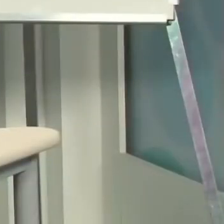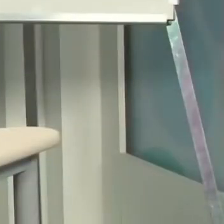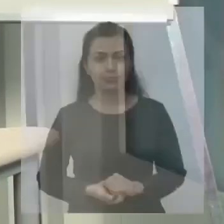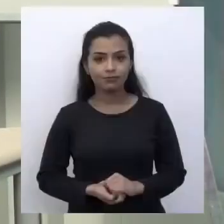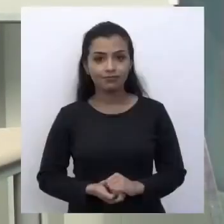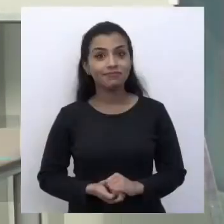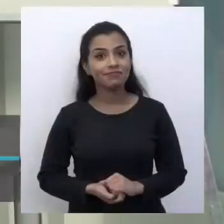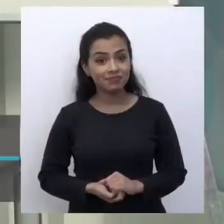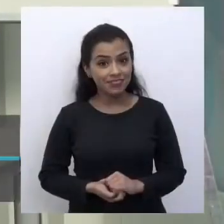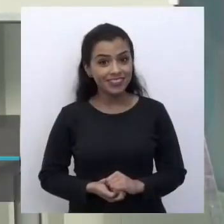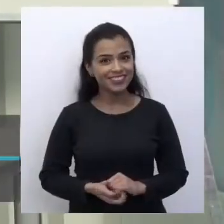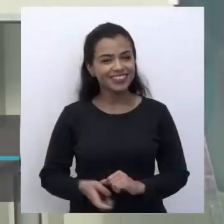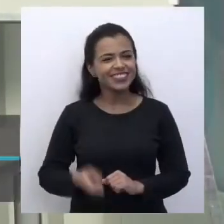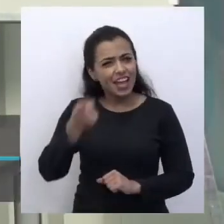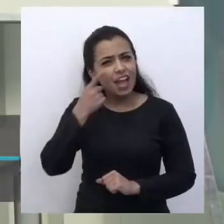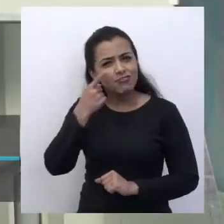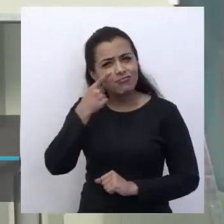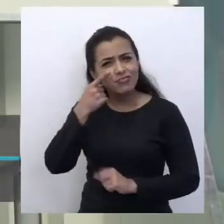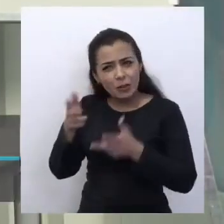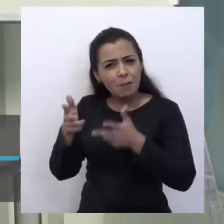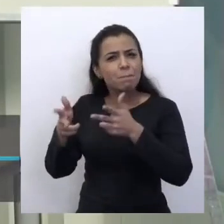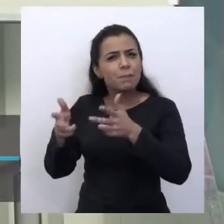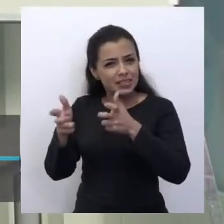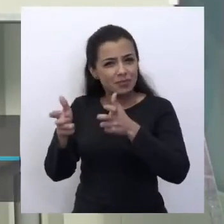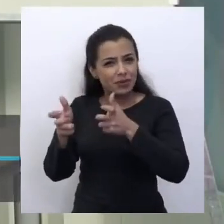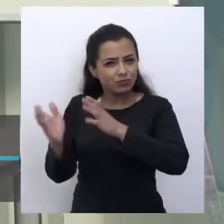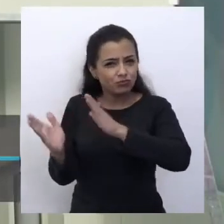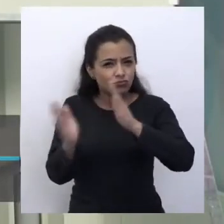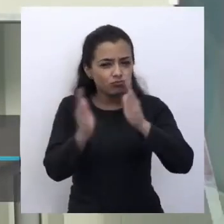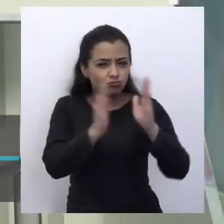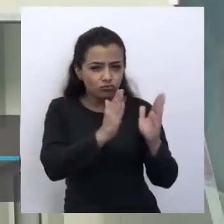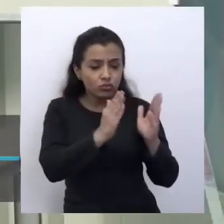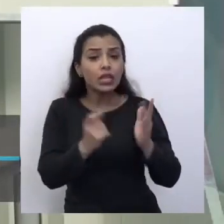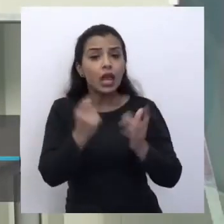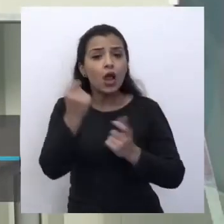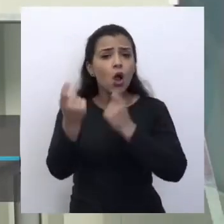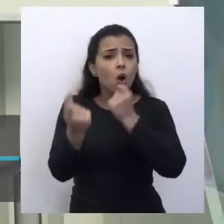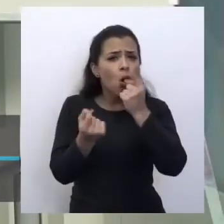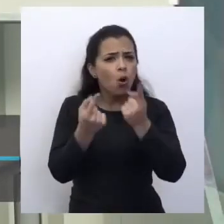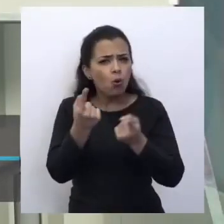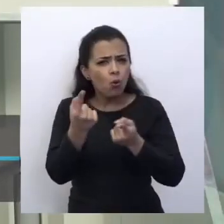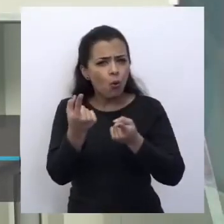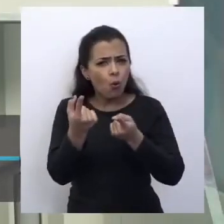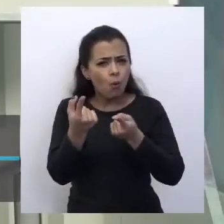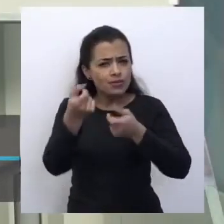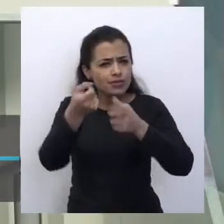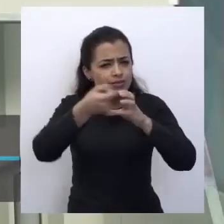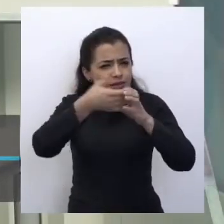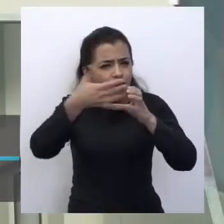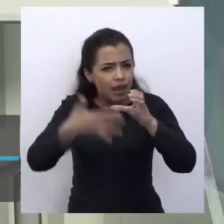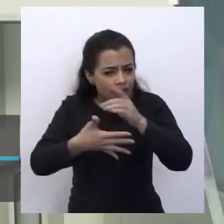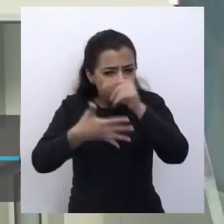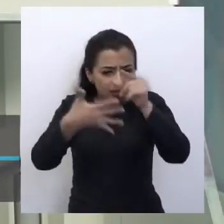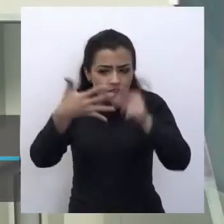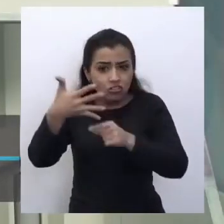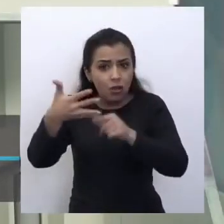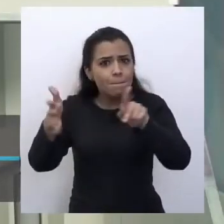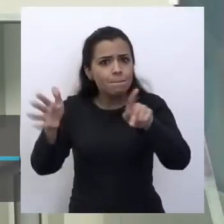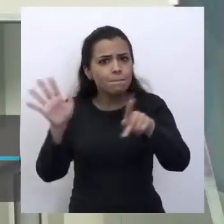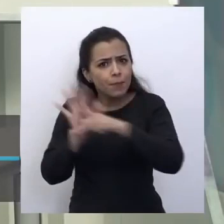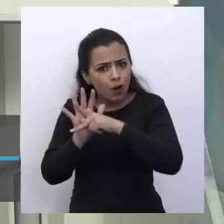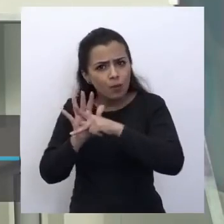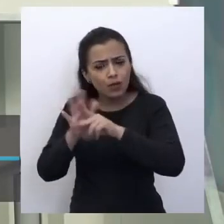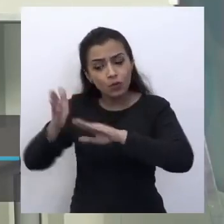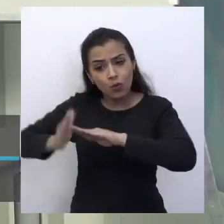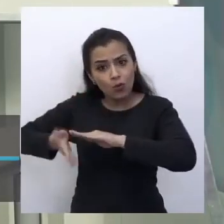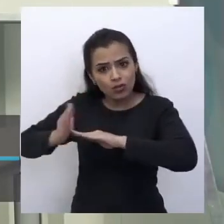Turma, espero que vocês tenham conseguido verificar nesse trechinho alguns elementos contemporâneos para depois a gente conversar. Agora a gente vai falar um